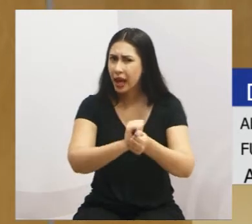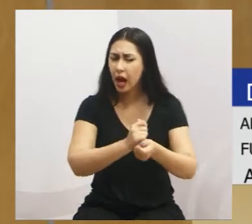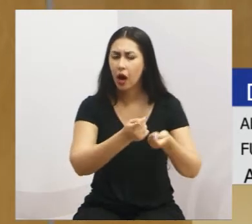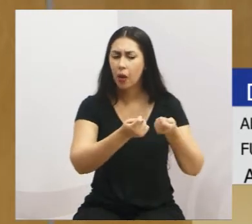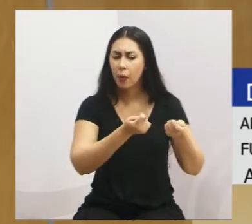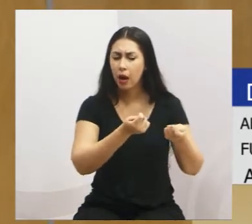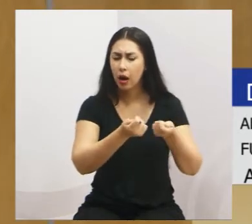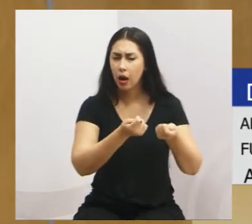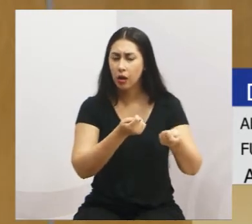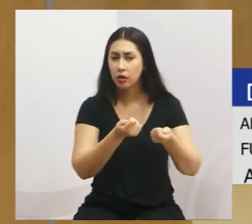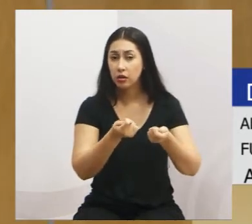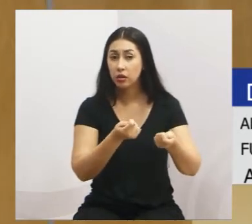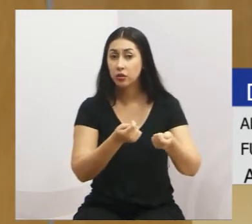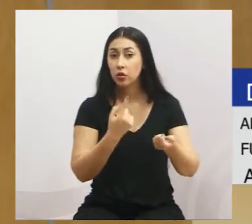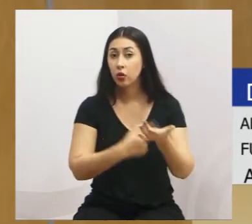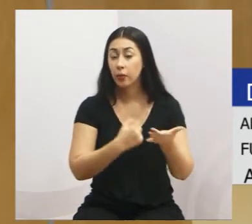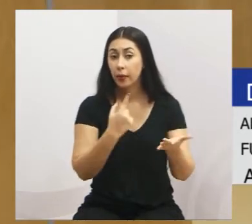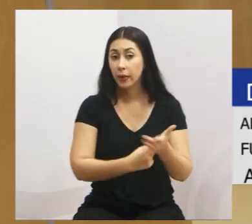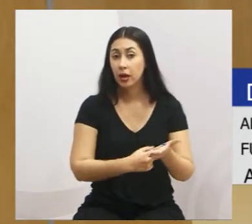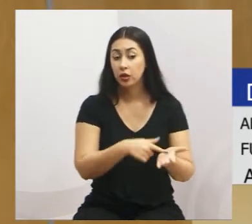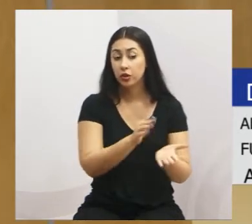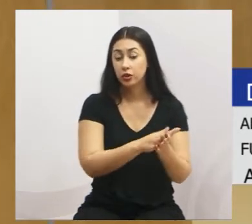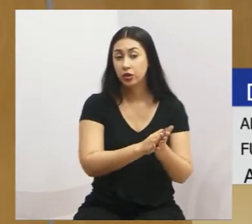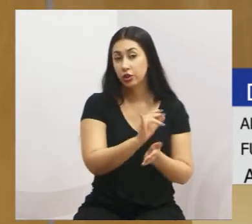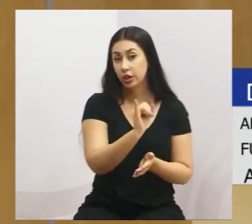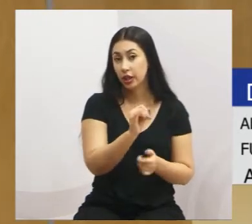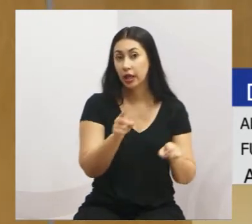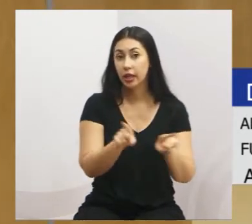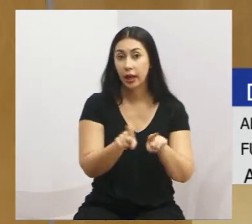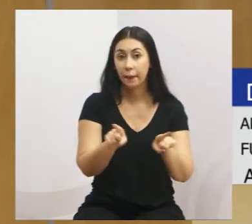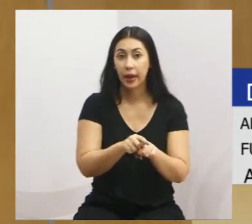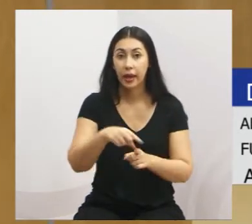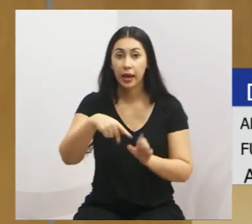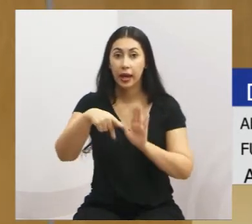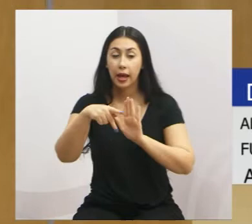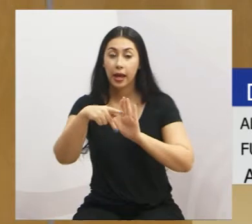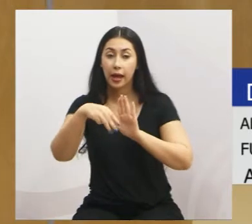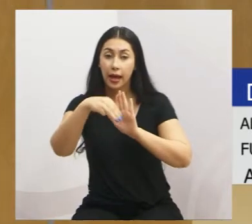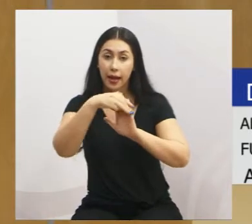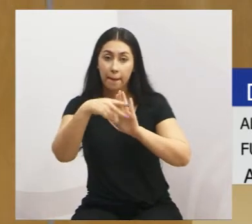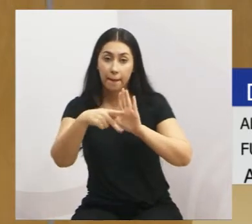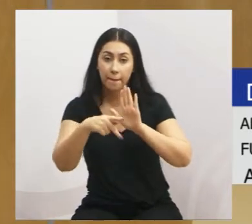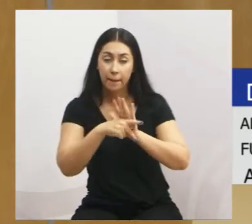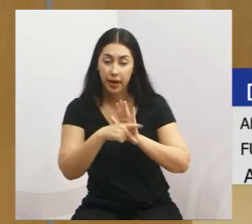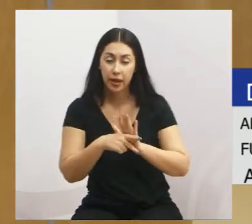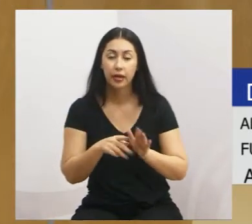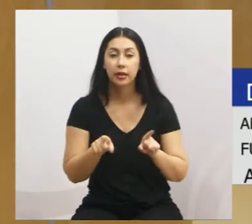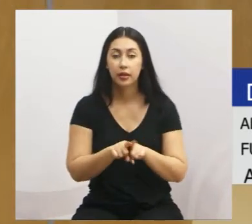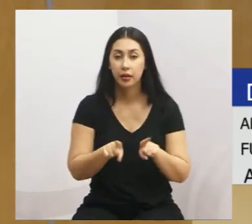entre o município, Ministério Público e Defensoria Pública na Ação Civil Pública número